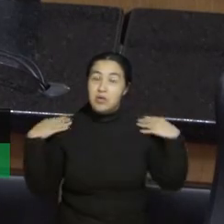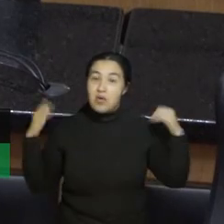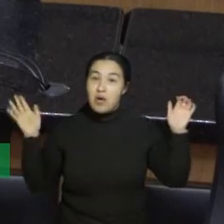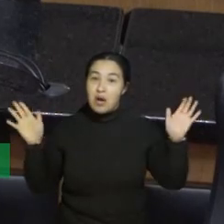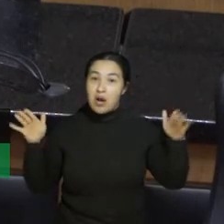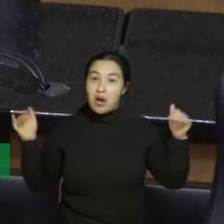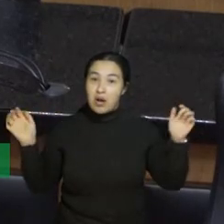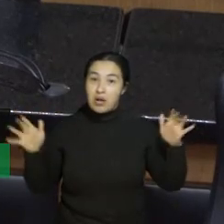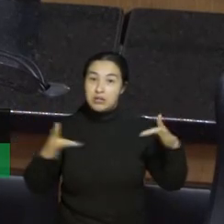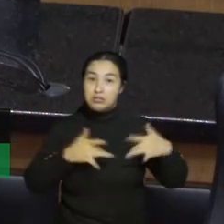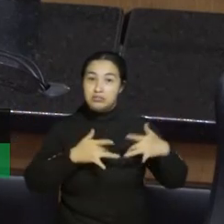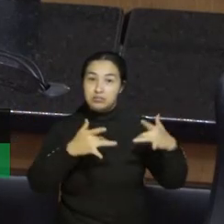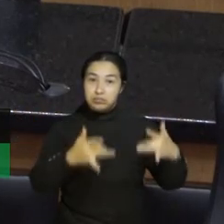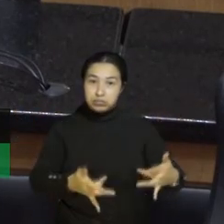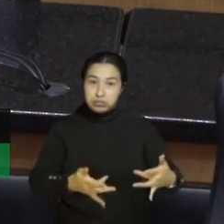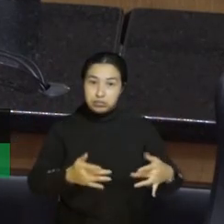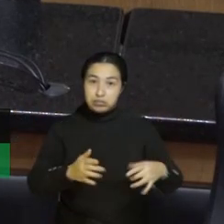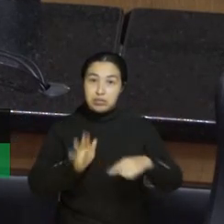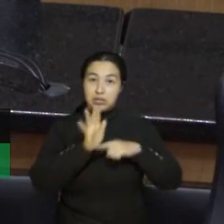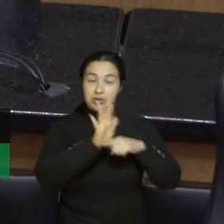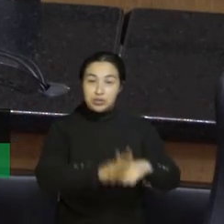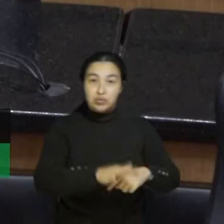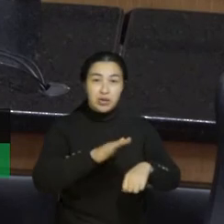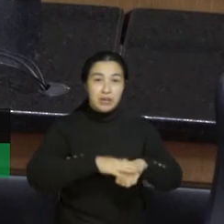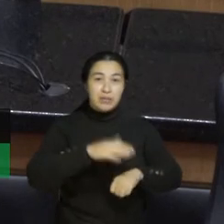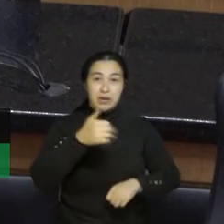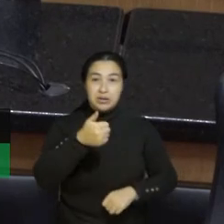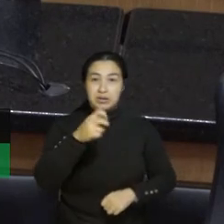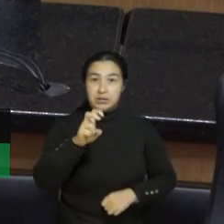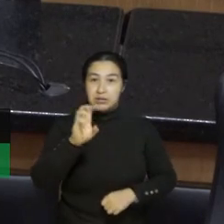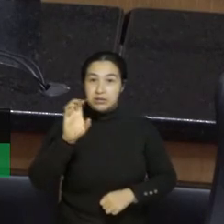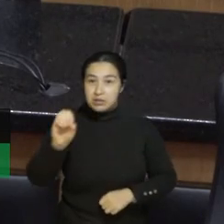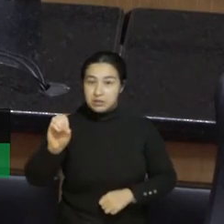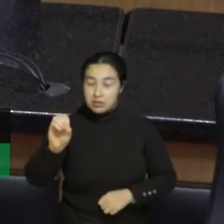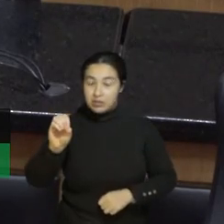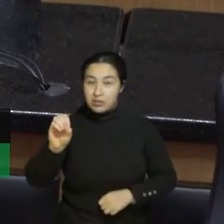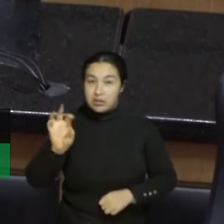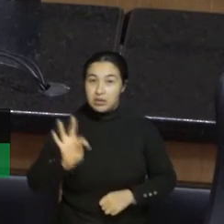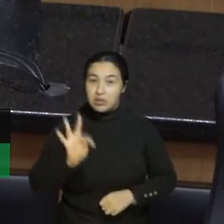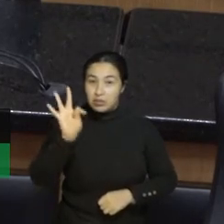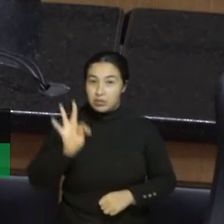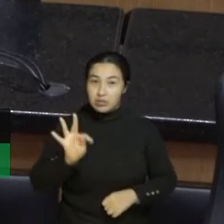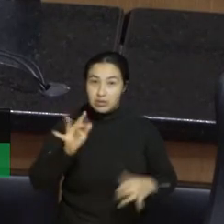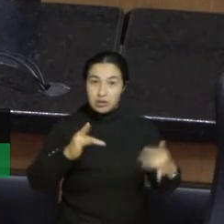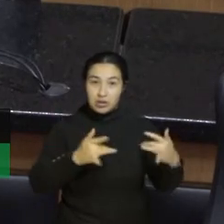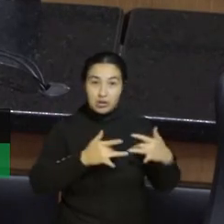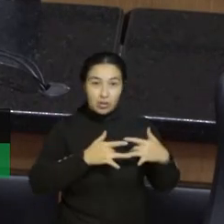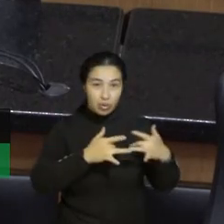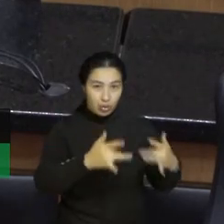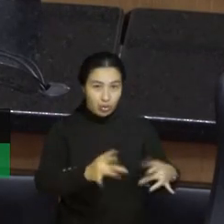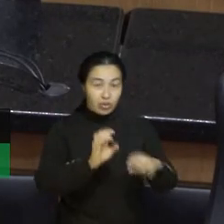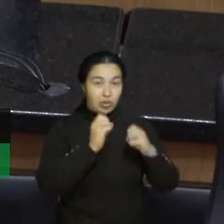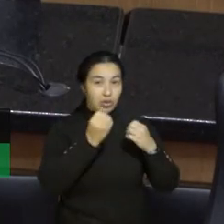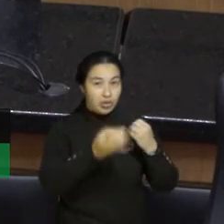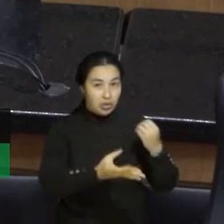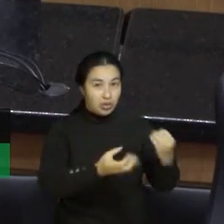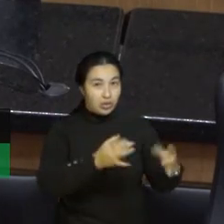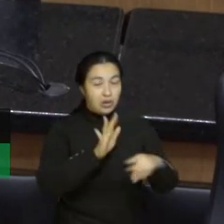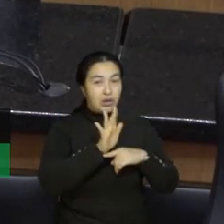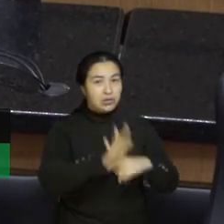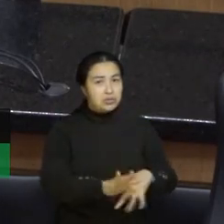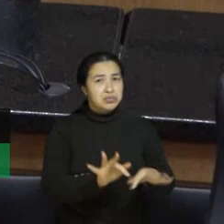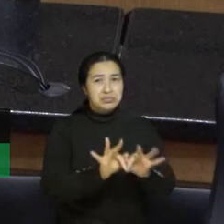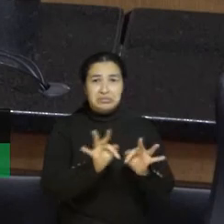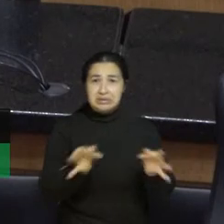de 150 também toneladas de mantimentos, donativos, e também a nossa equipe, que fez um gesto simples de ajudar as